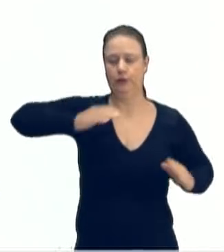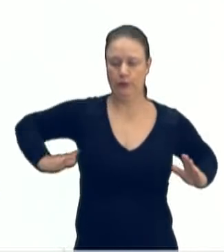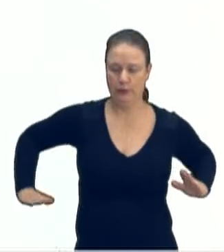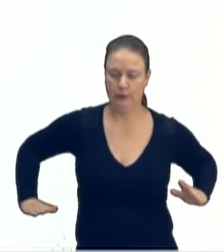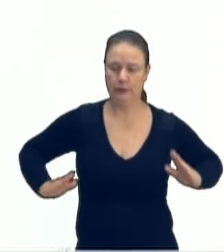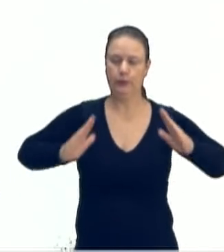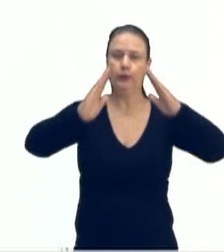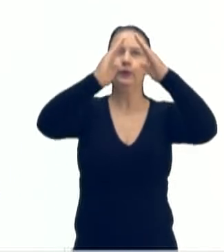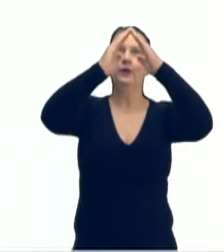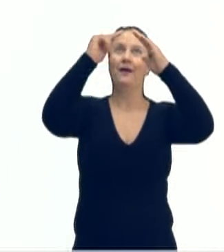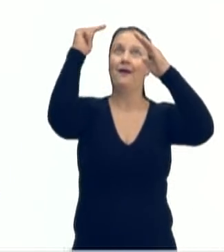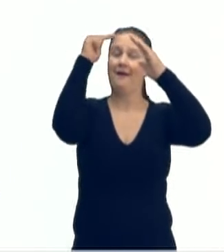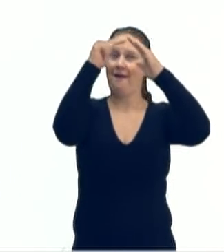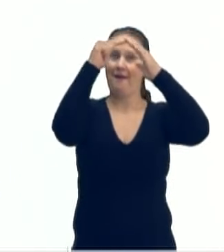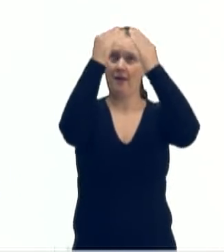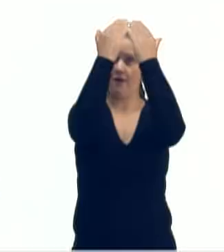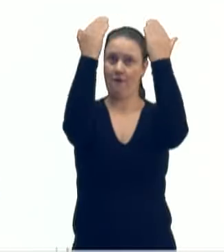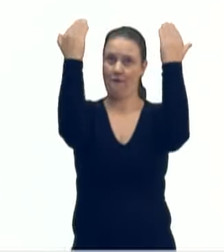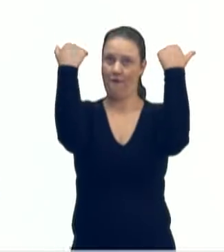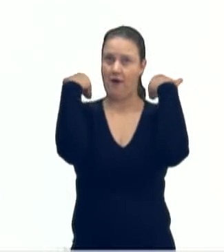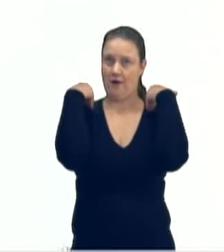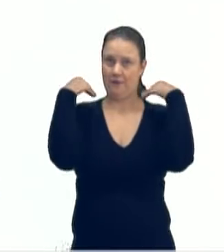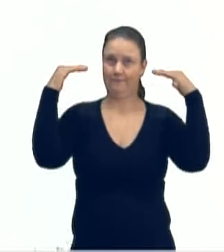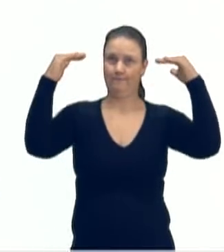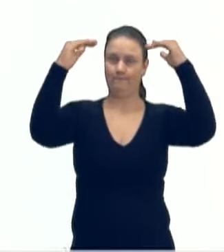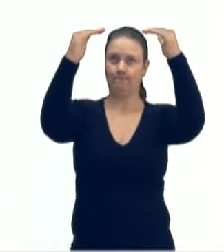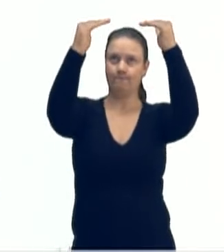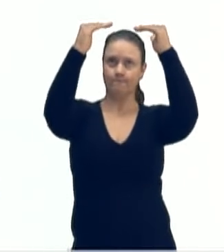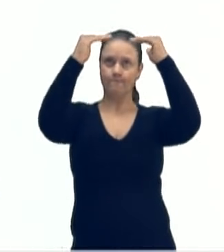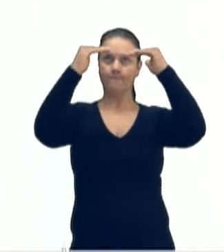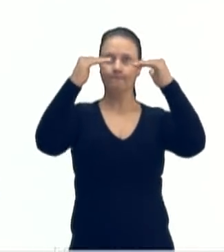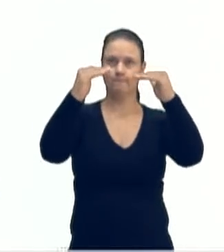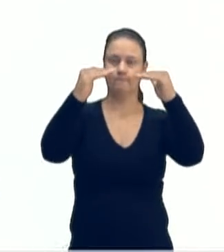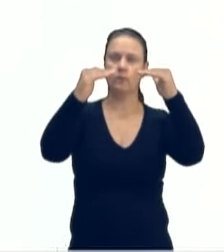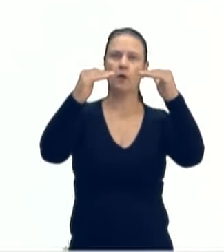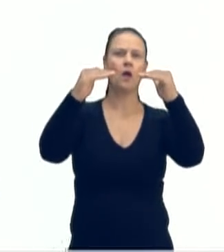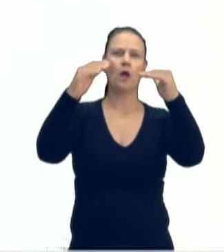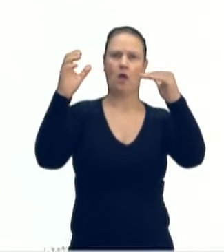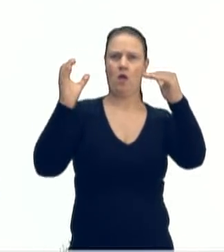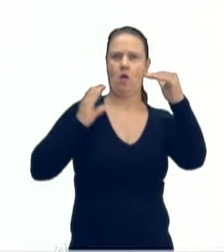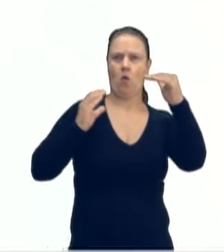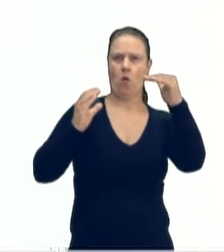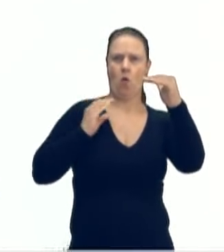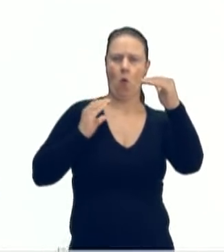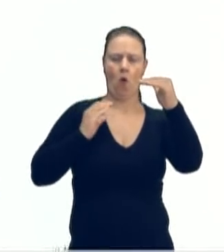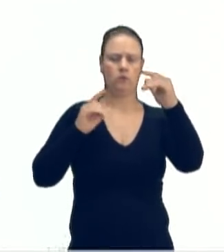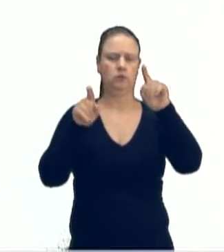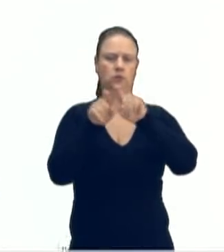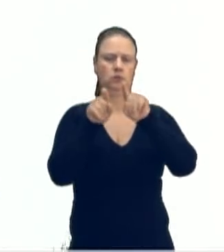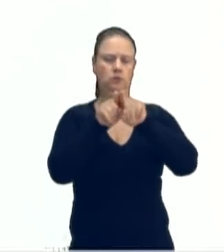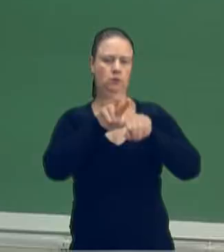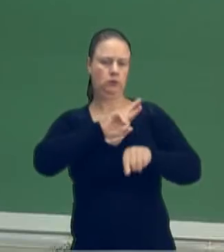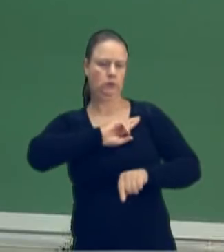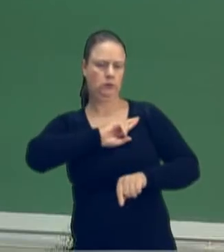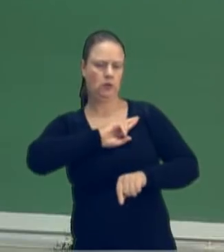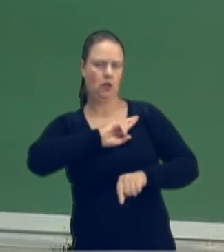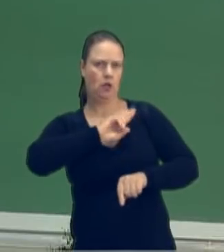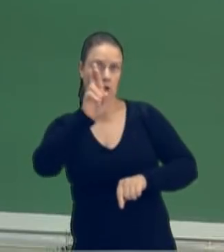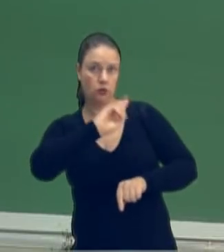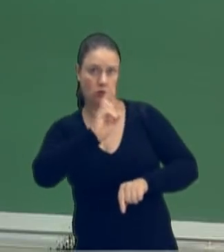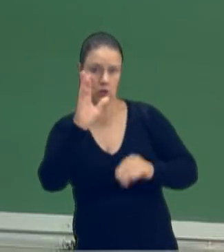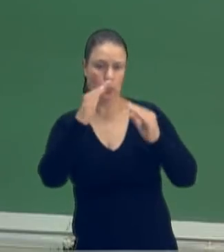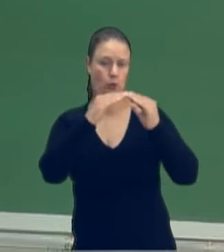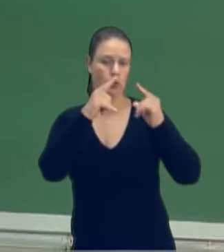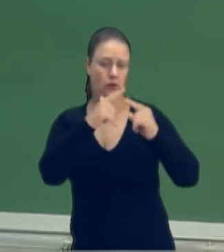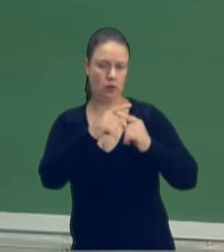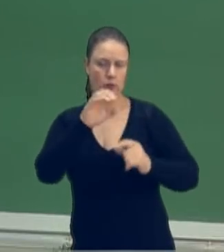nós temos o faraó, nobres e sacerdotes fazendo a parte religiosa, né, em segundo